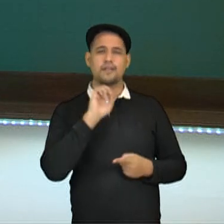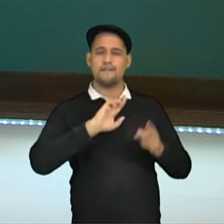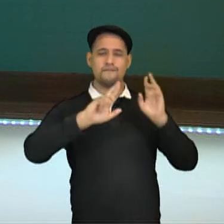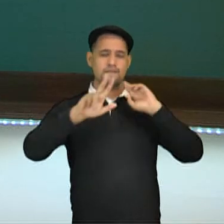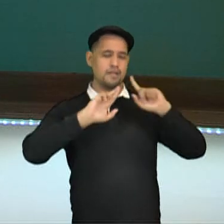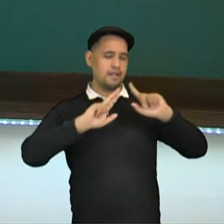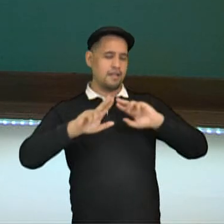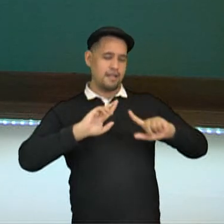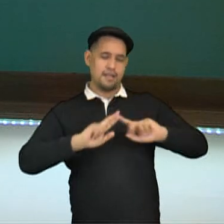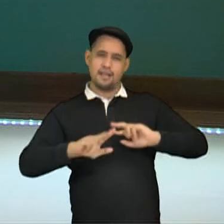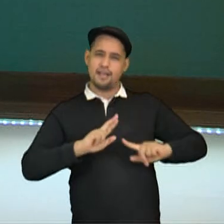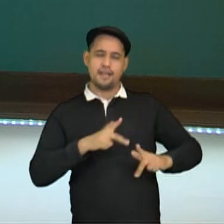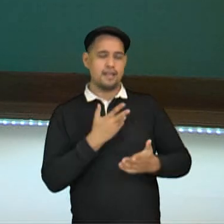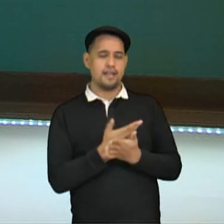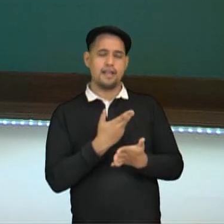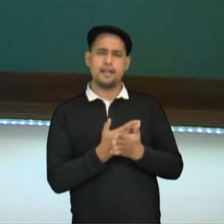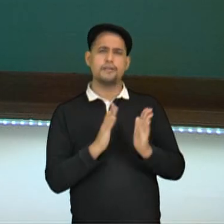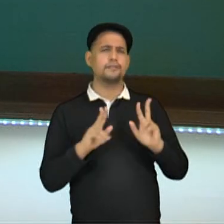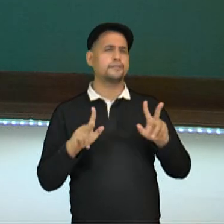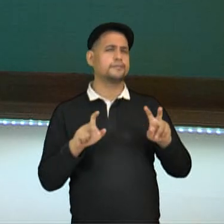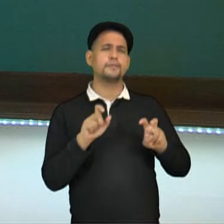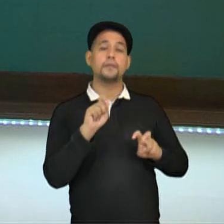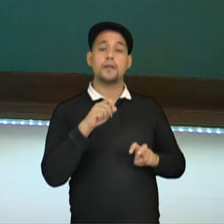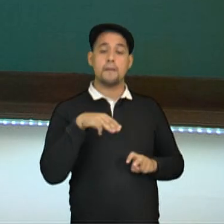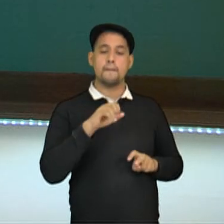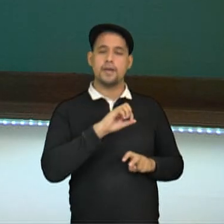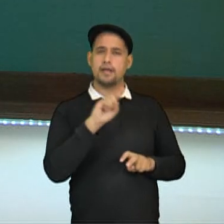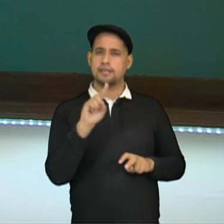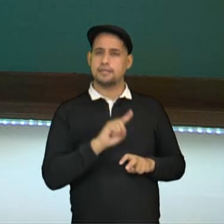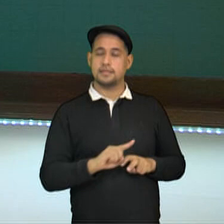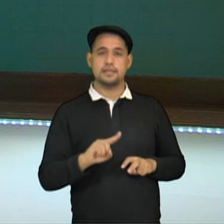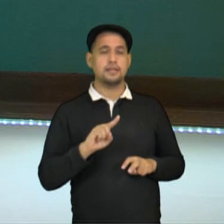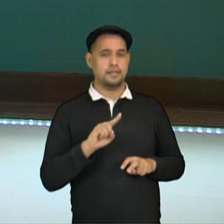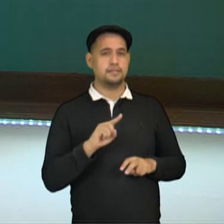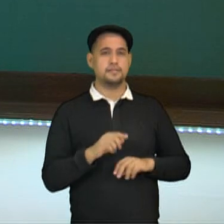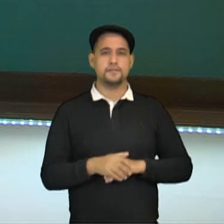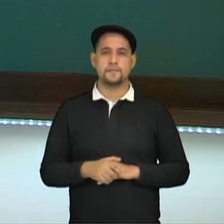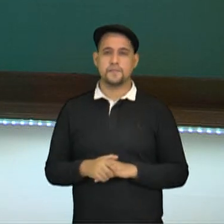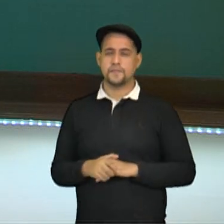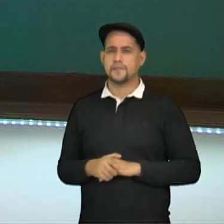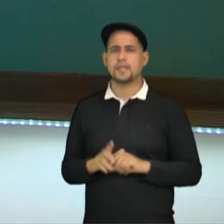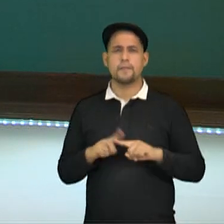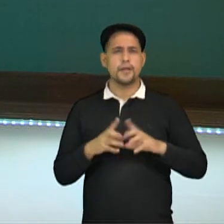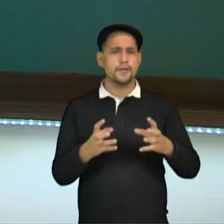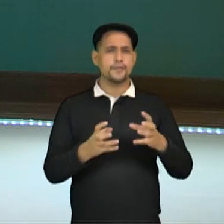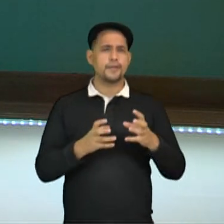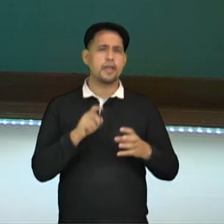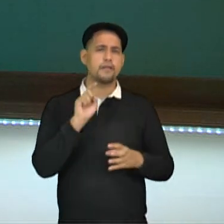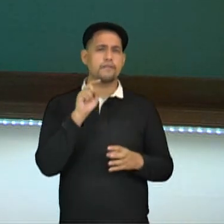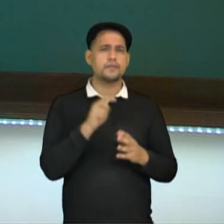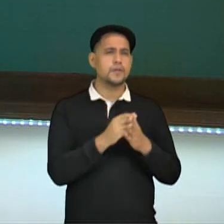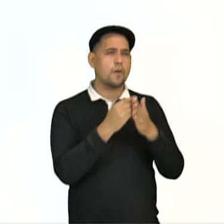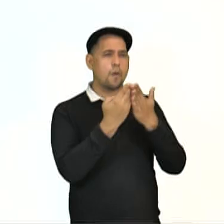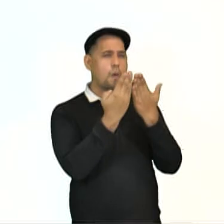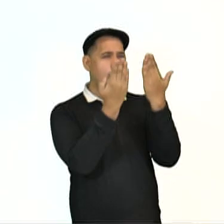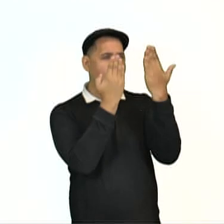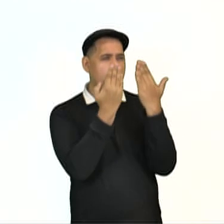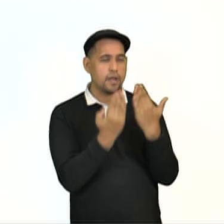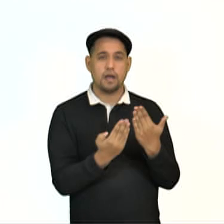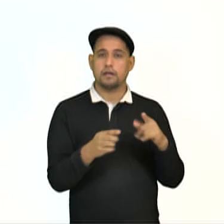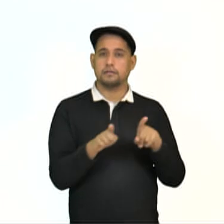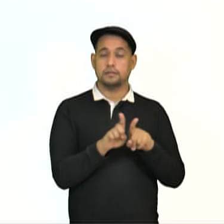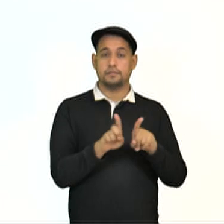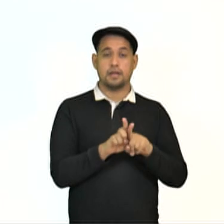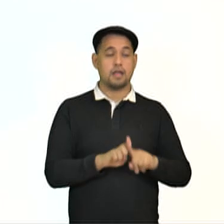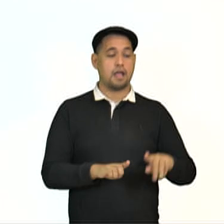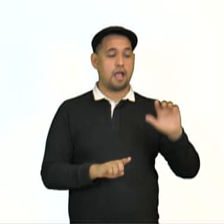várias vezes, né, várias aulas sobre matriz, multiplicação de matriz. Então eu quero que você compare os resultados de